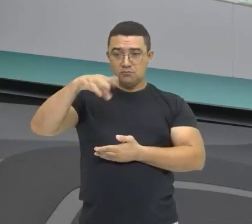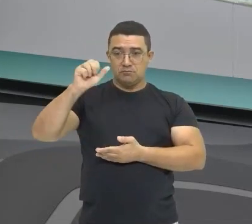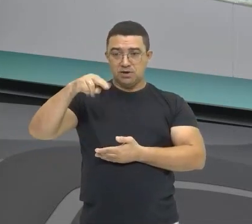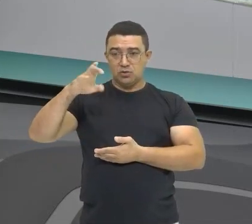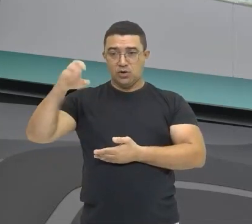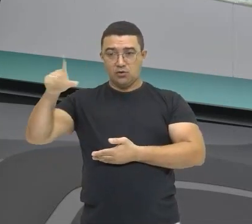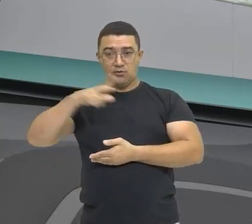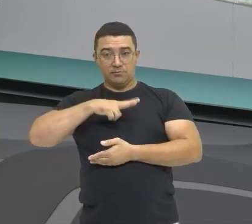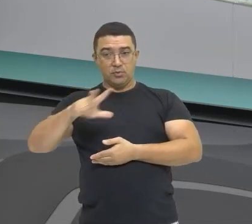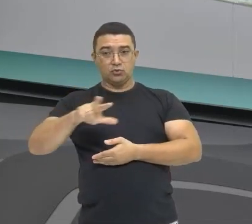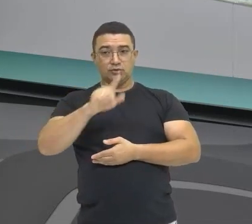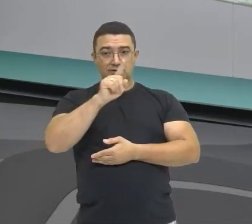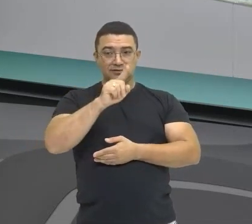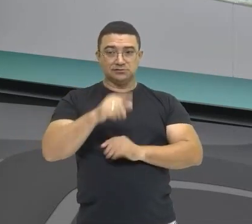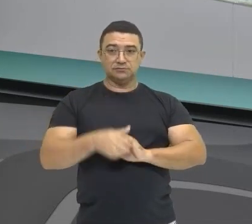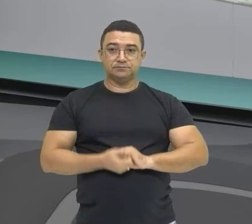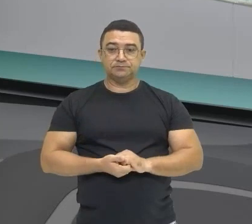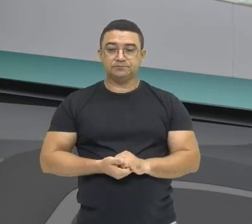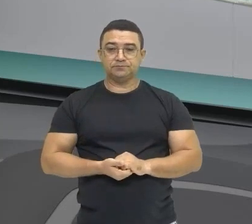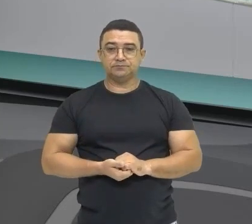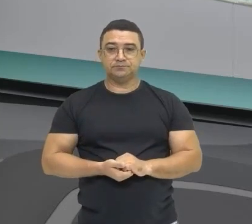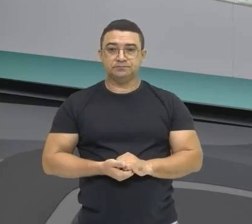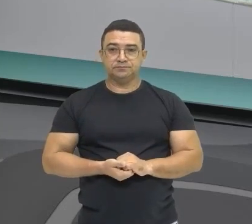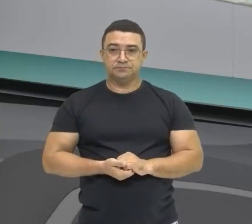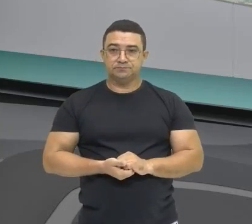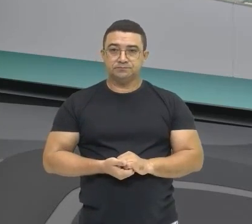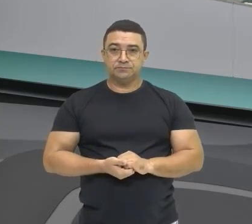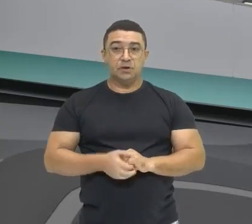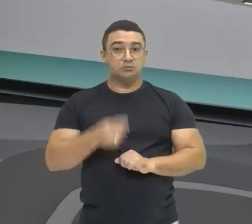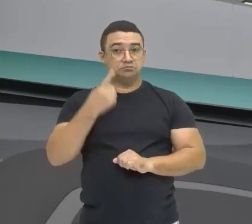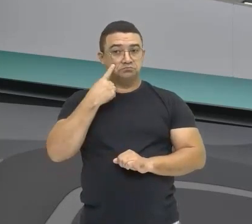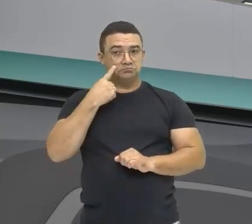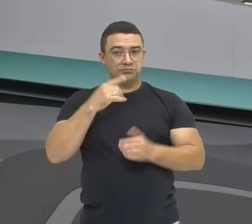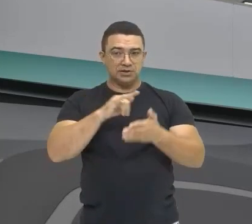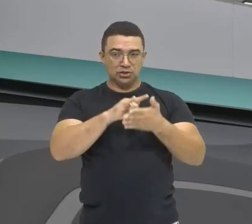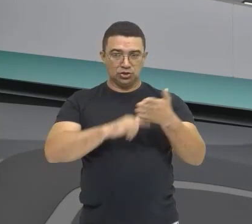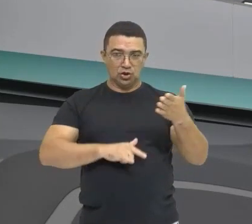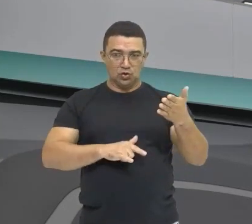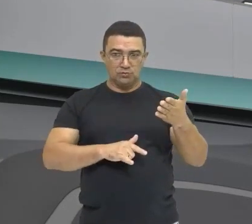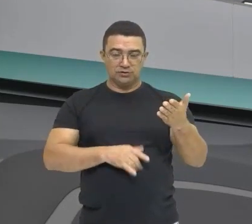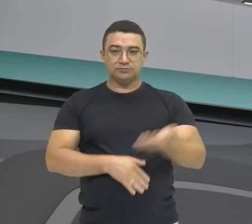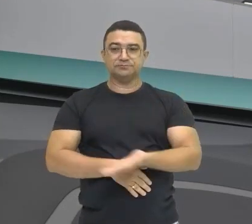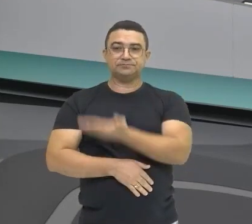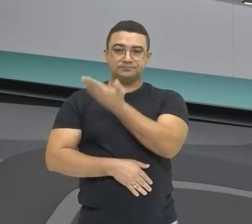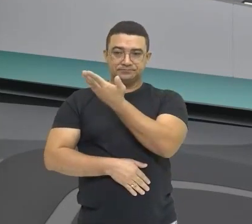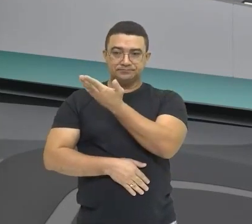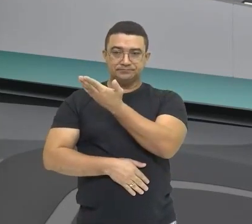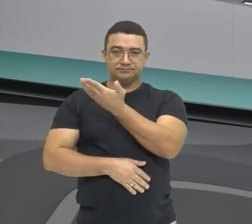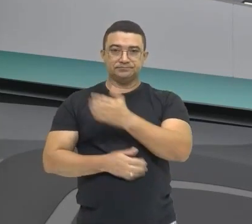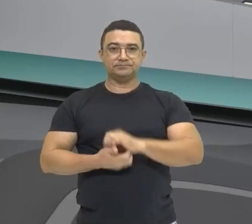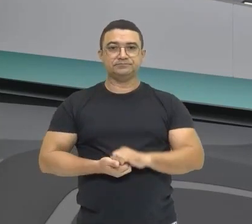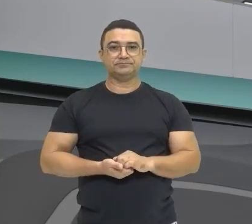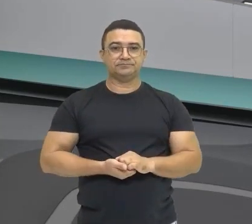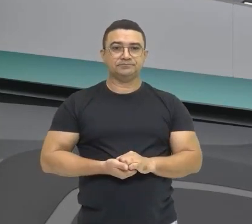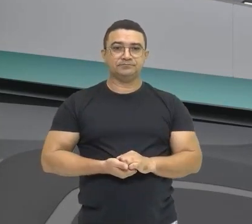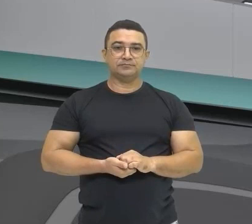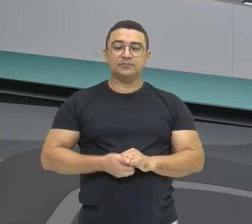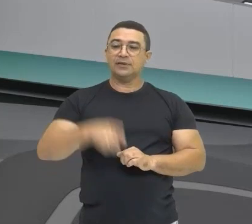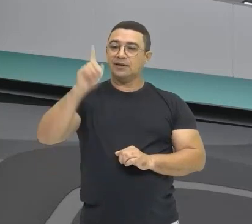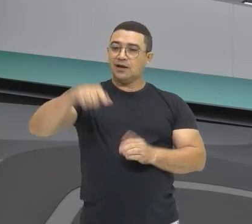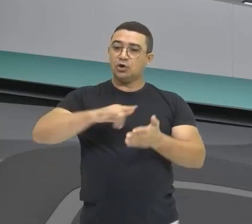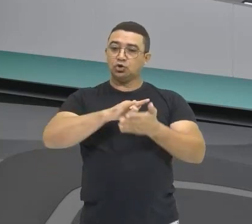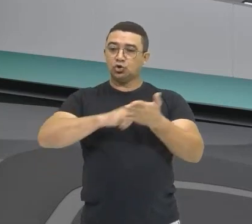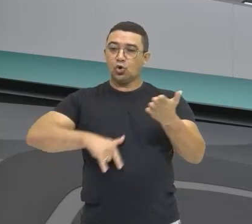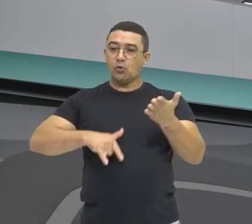endereçado a Dom Manuel Venturoso, rei de Portugal. Vamos conhecer esse documento? Olha aqui, gente. É esse. Esse aqui é o